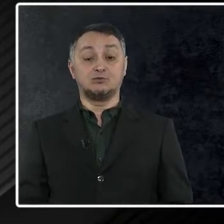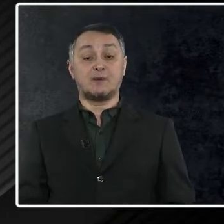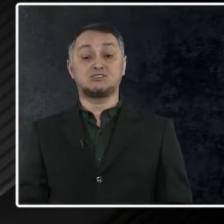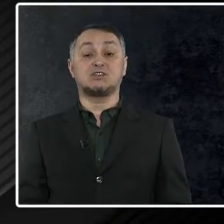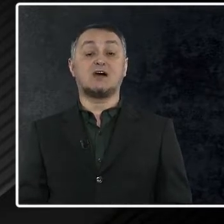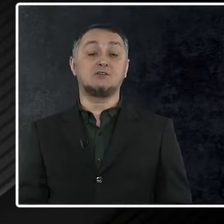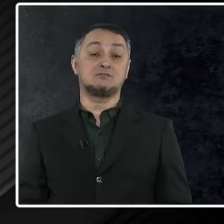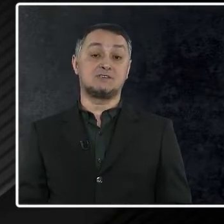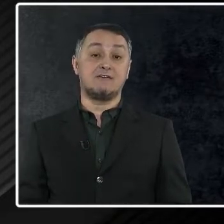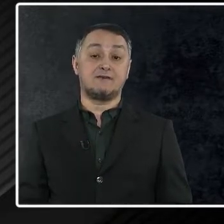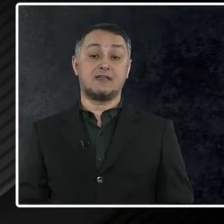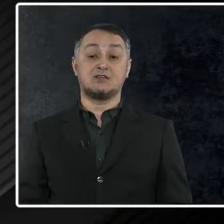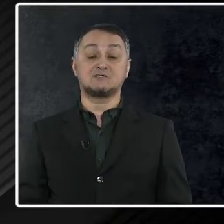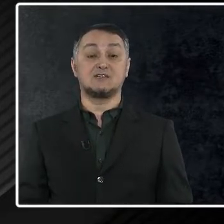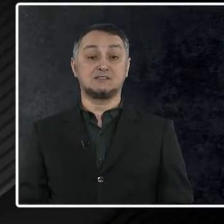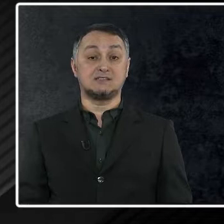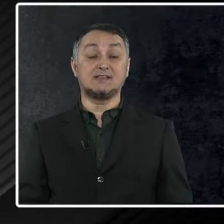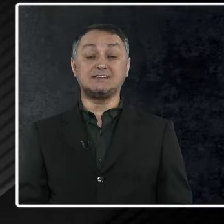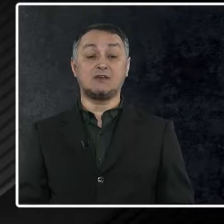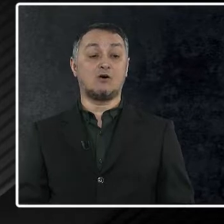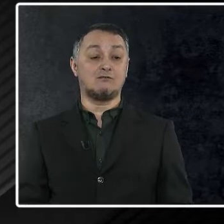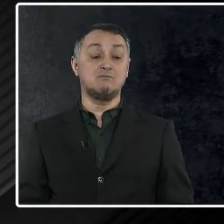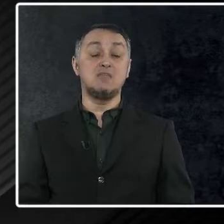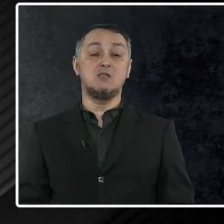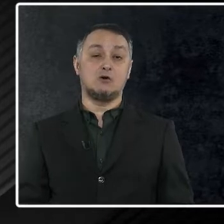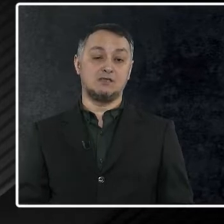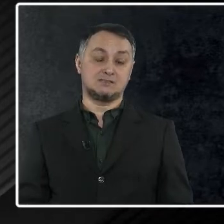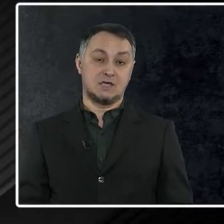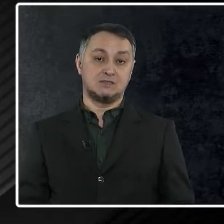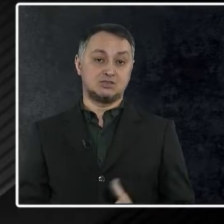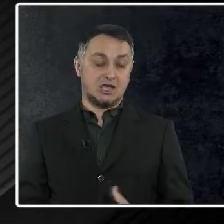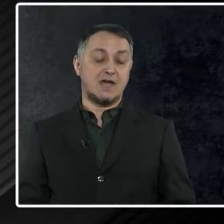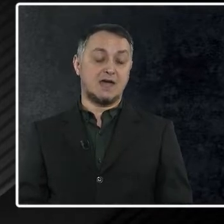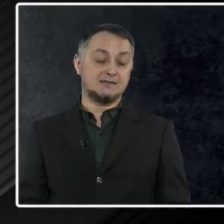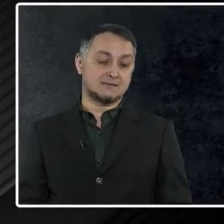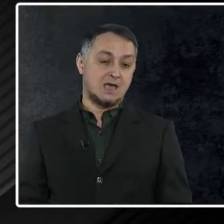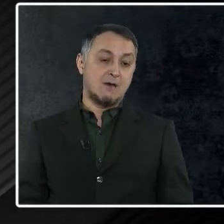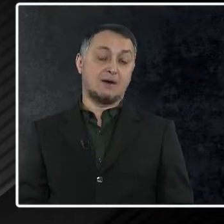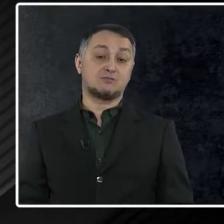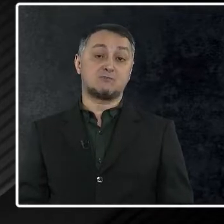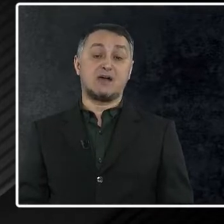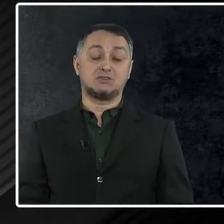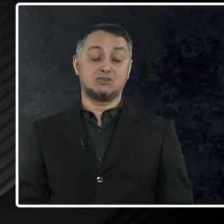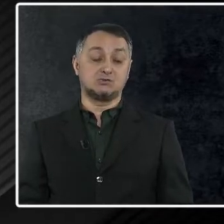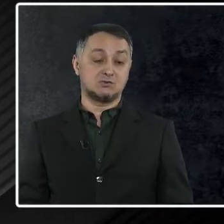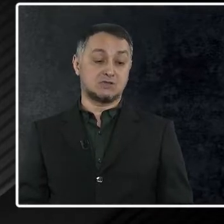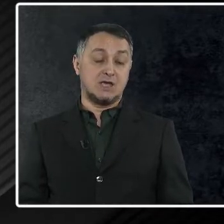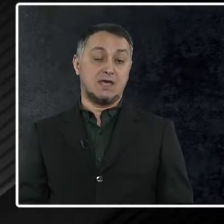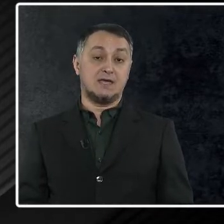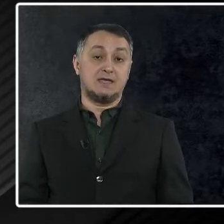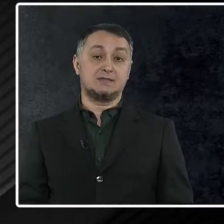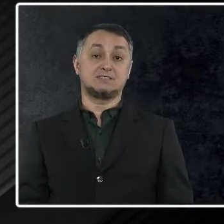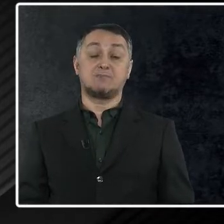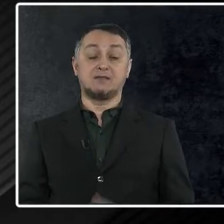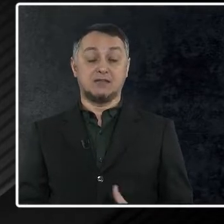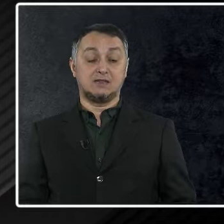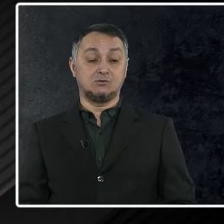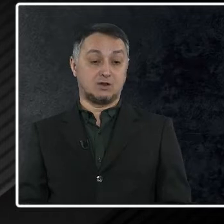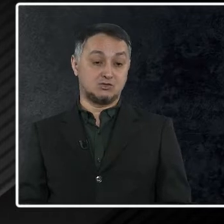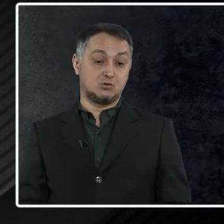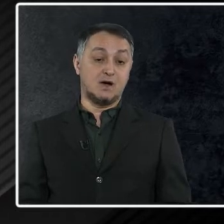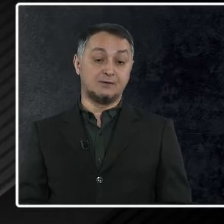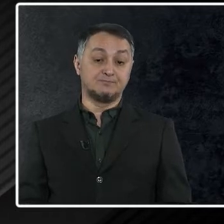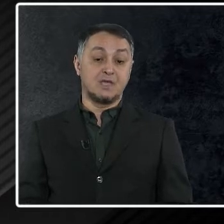caso do fundo partidário, se refere a 939 milhões de reais para os partidos